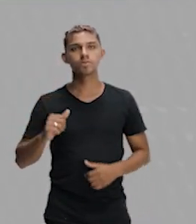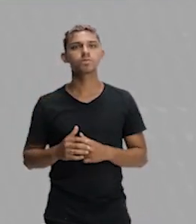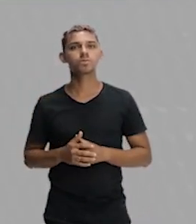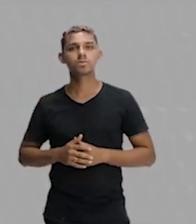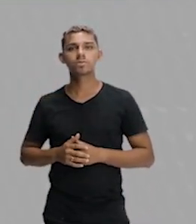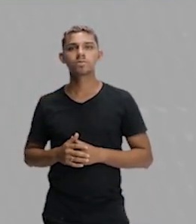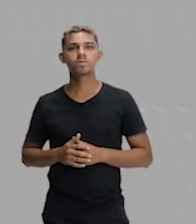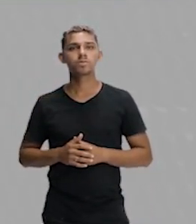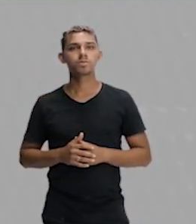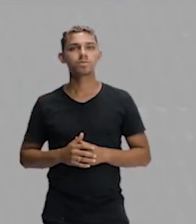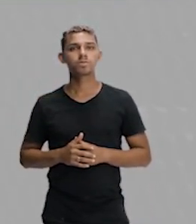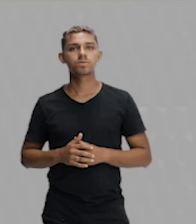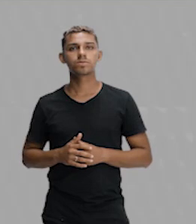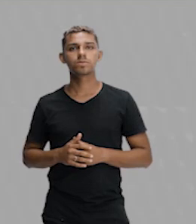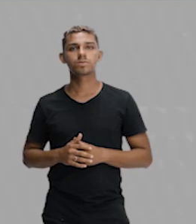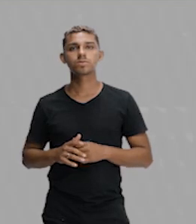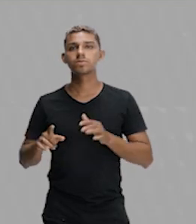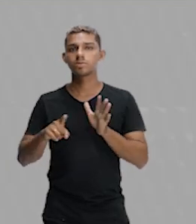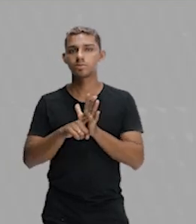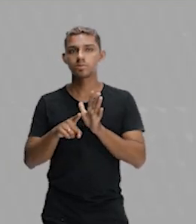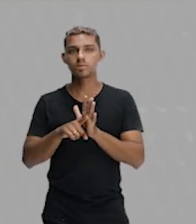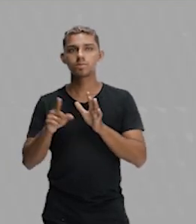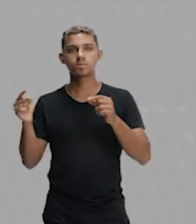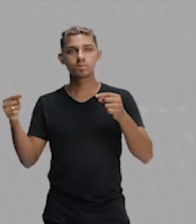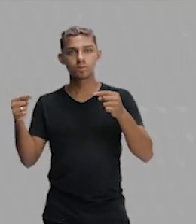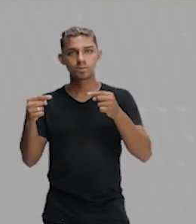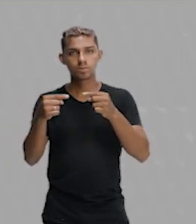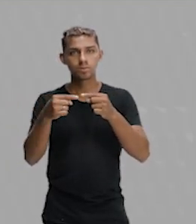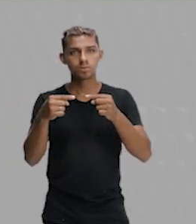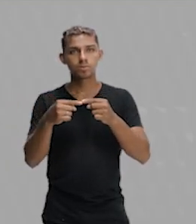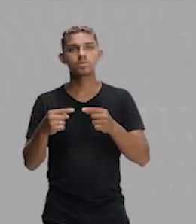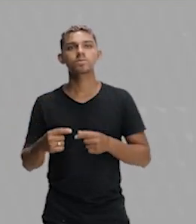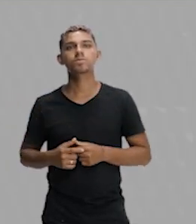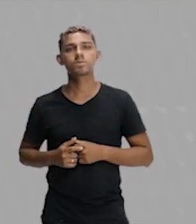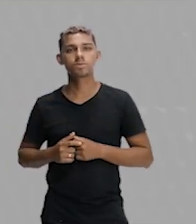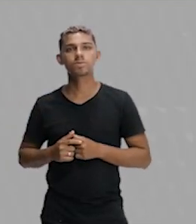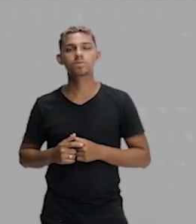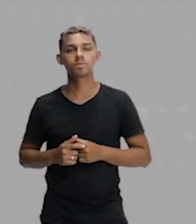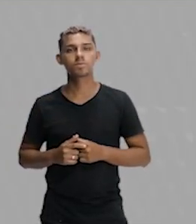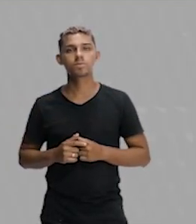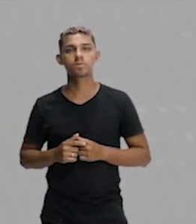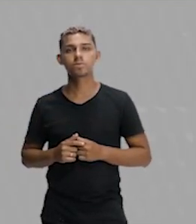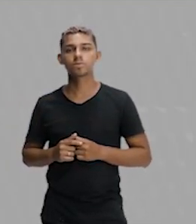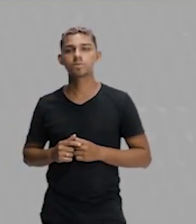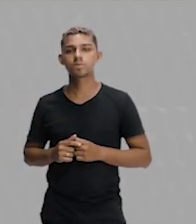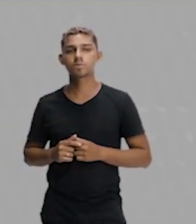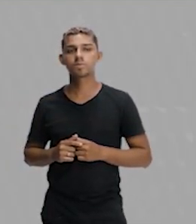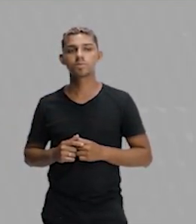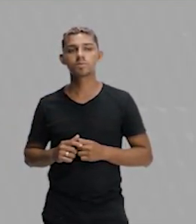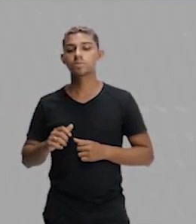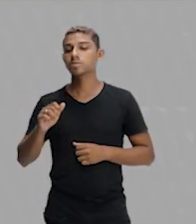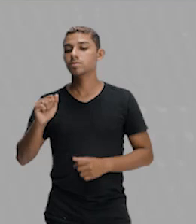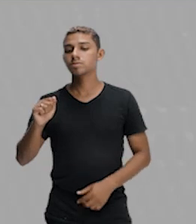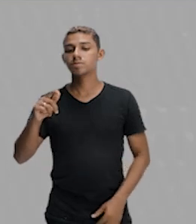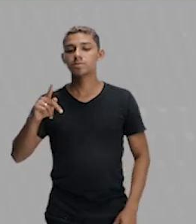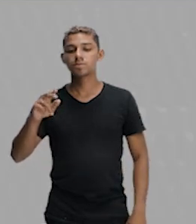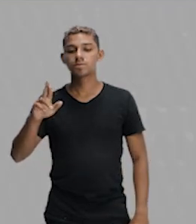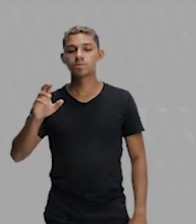Percebam que nós temos ali um joguinho de vetores, certo? Nós temos vetores agindo ali, ok? Então, vamos